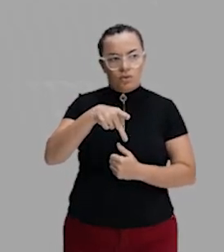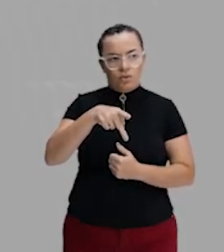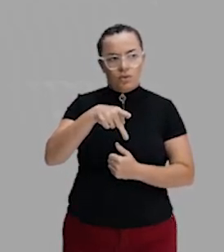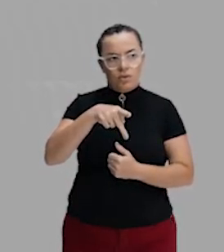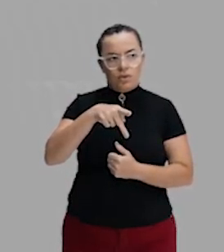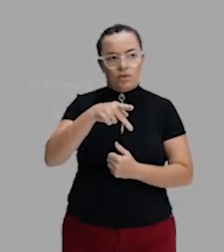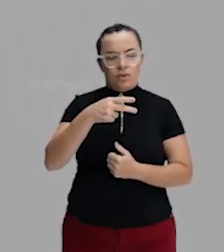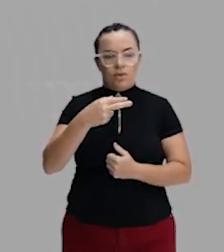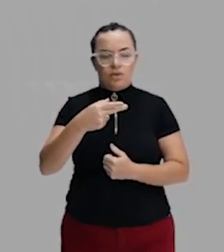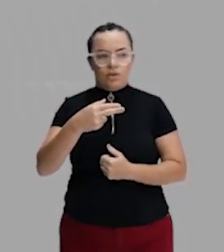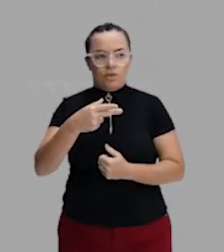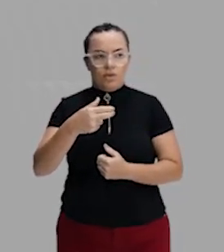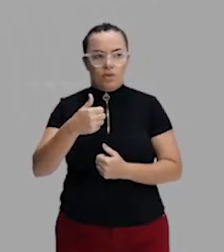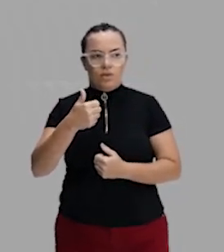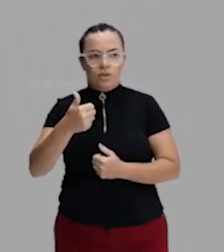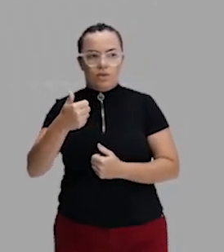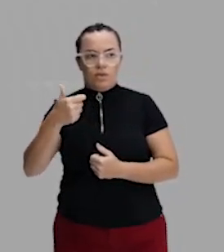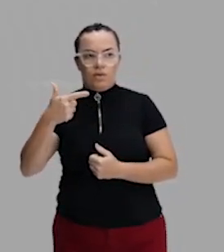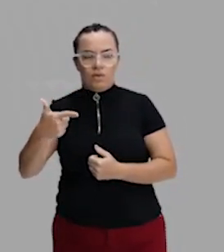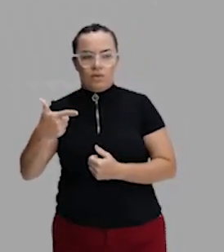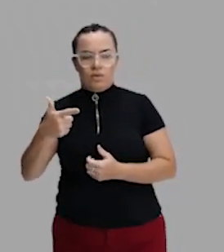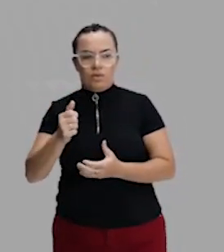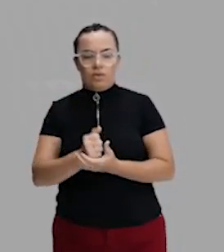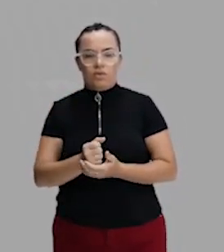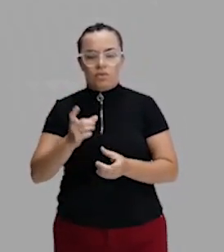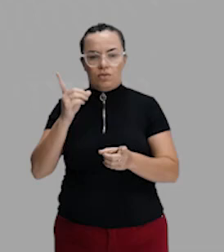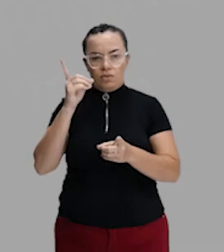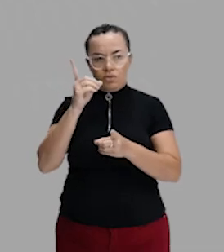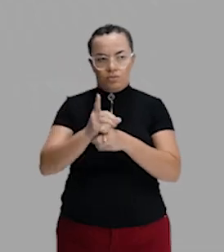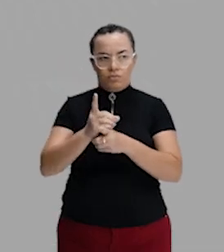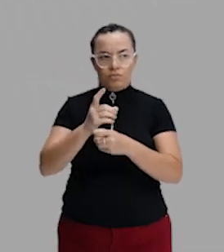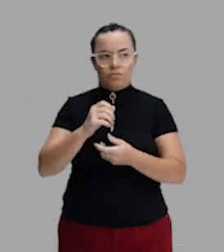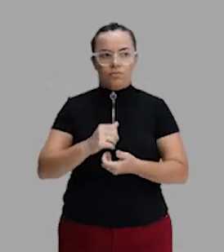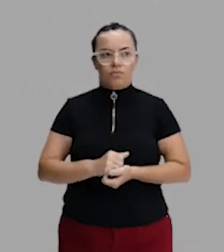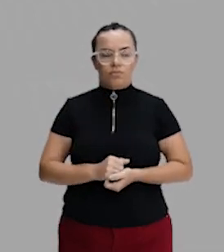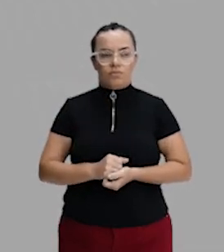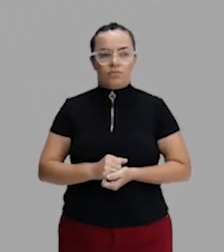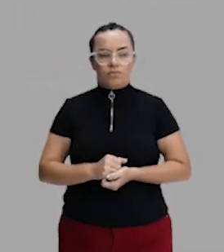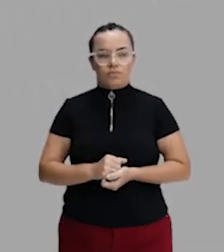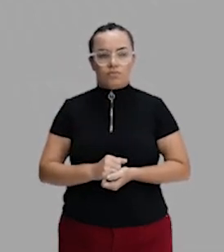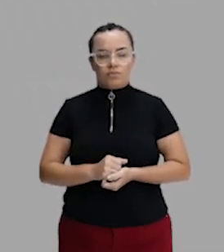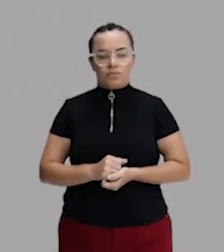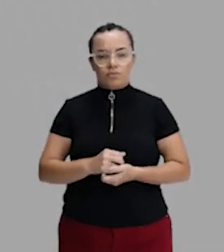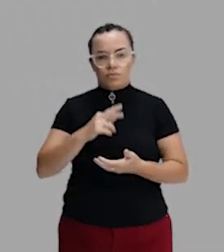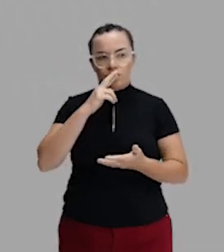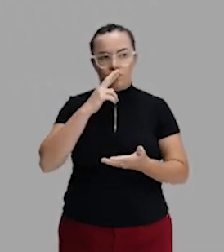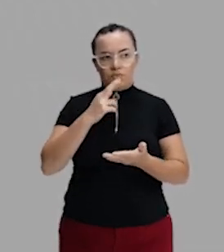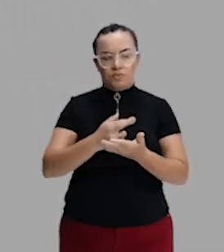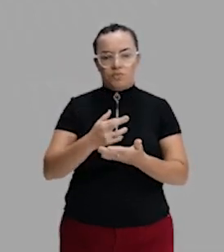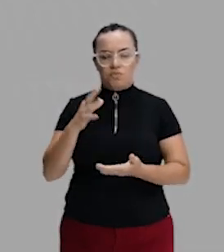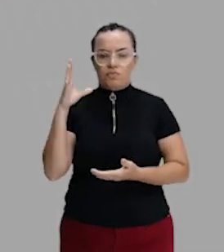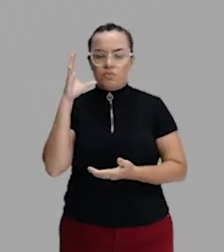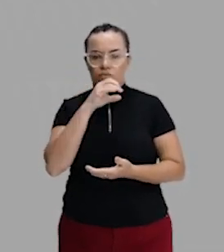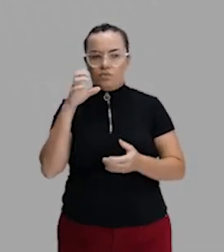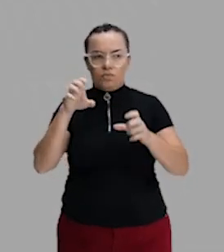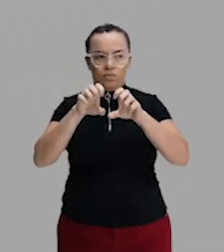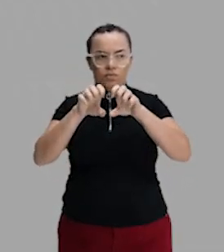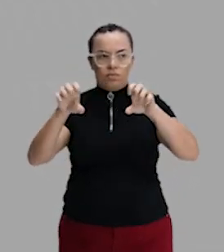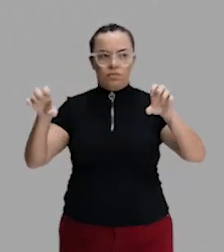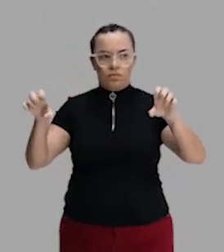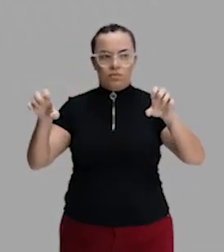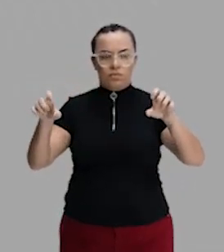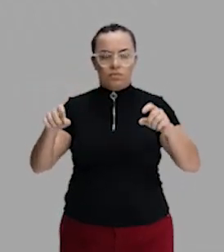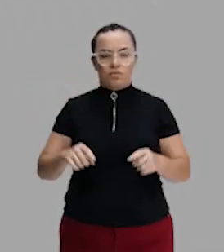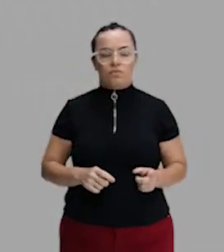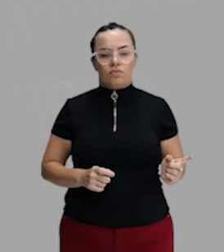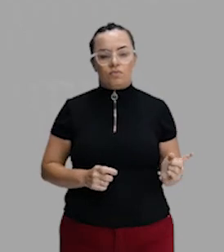12. Se eu encontro que 2p é igual a 12, você resolve essa equaçãozinha rapidinho, só mandando esse 2 para